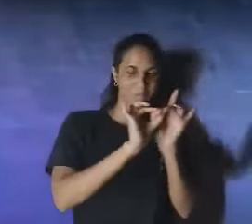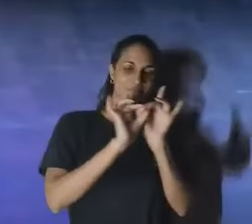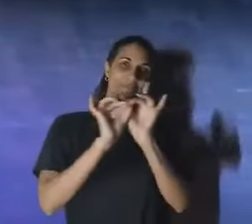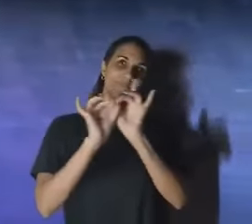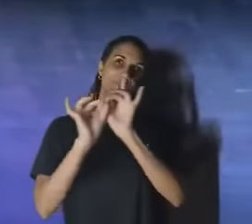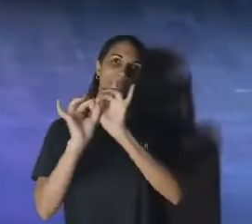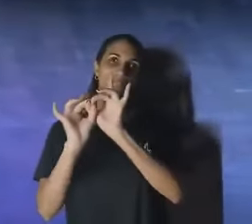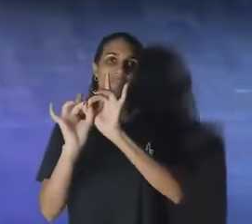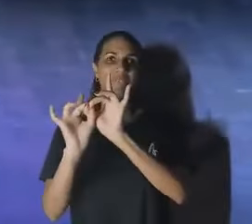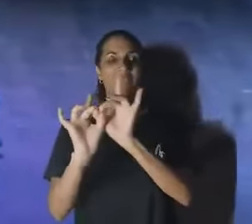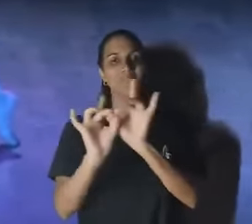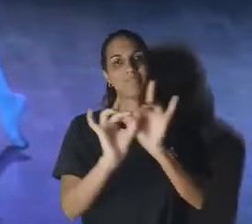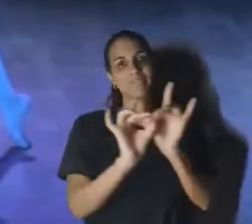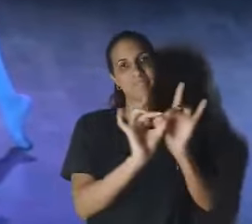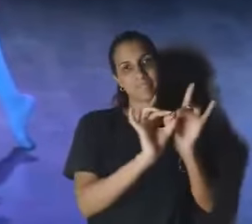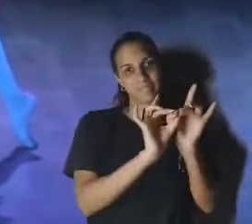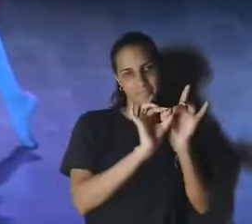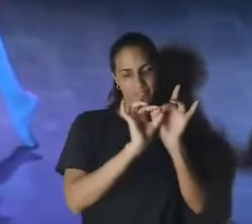presença.